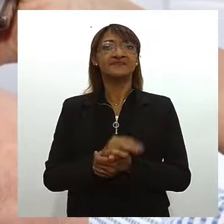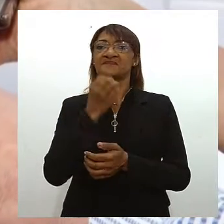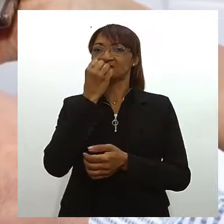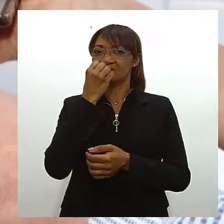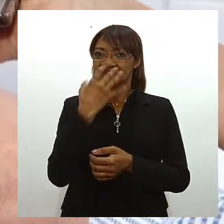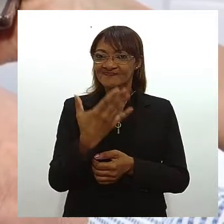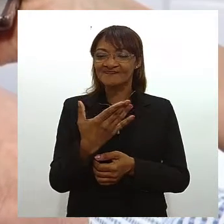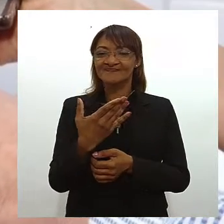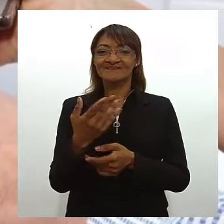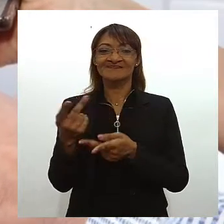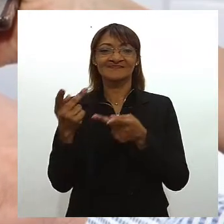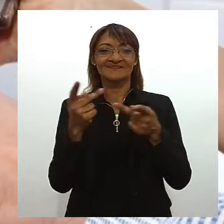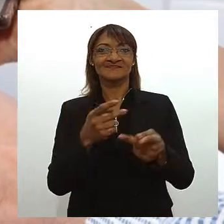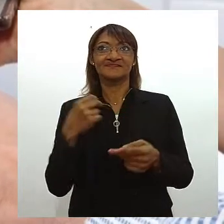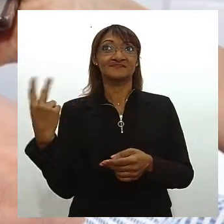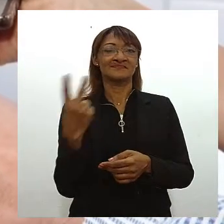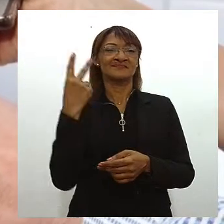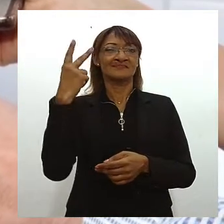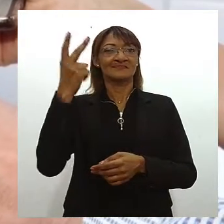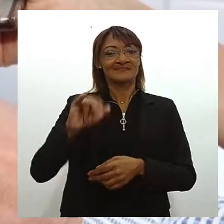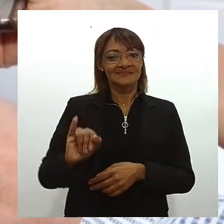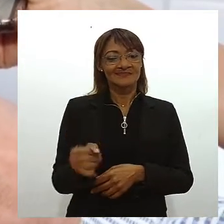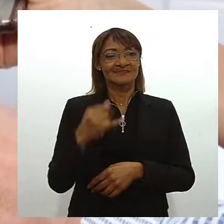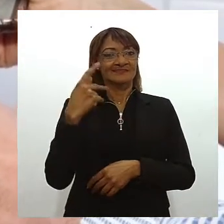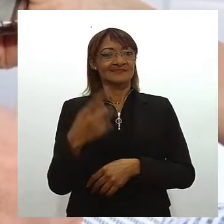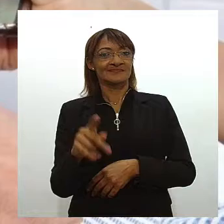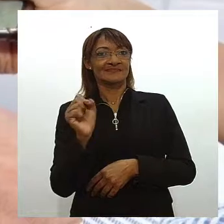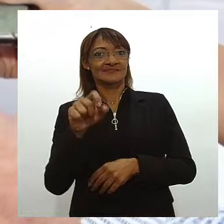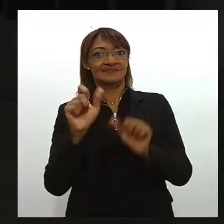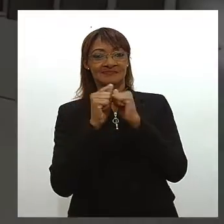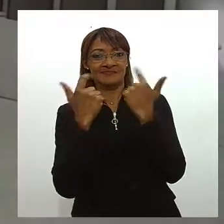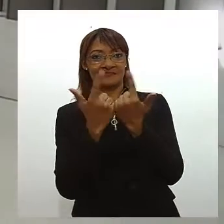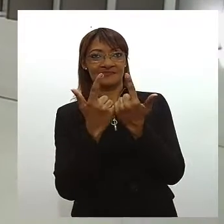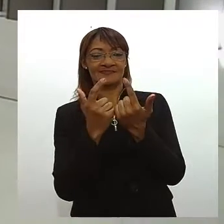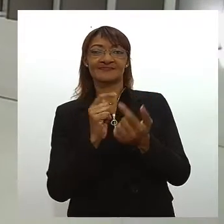visita, eu acho que é uma visita valiosa que vai tirar proveito para o estado de Sergipe e para a própria Assembleia.